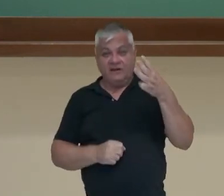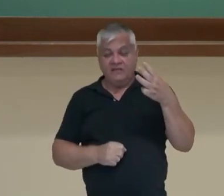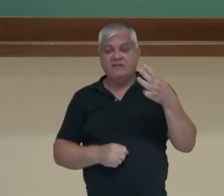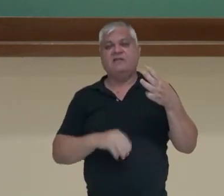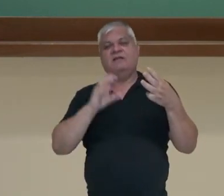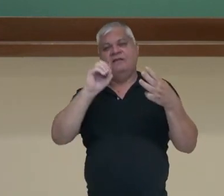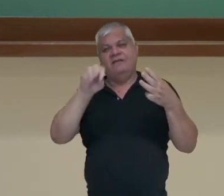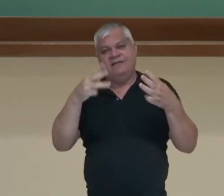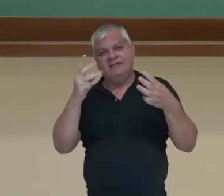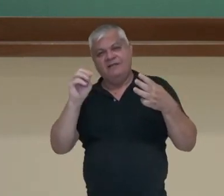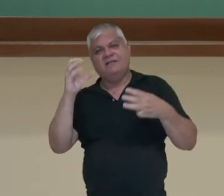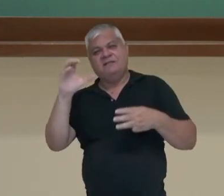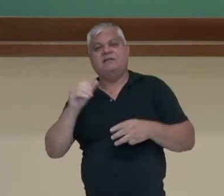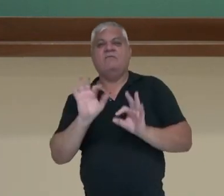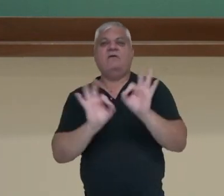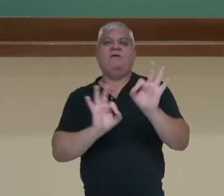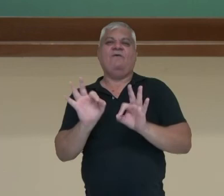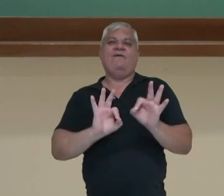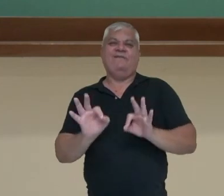organiza.